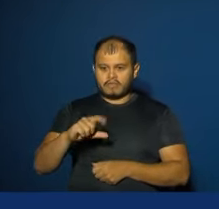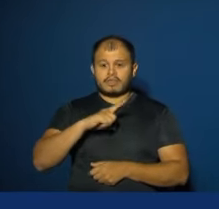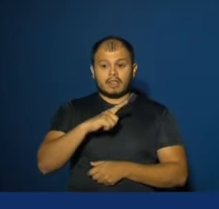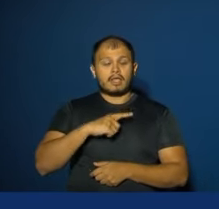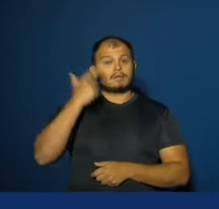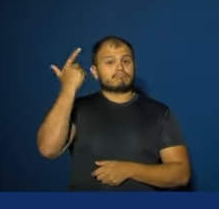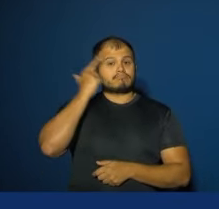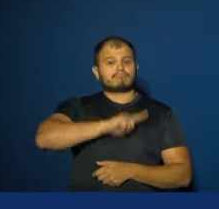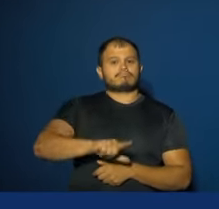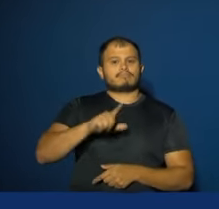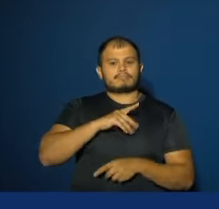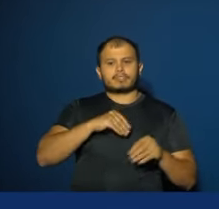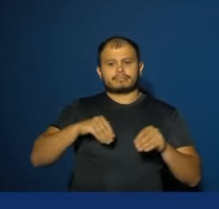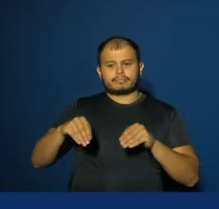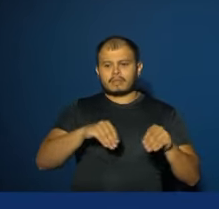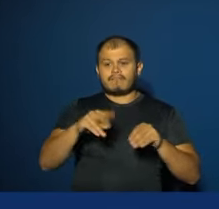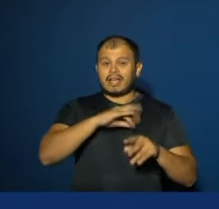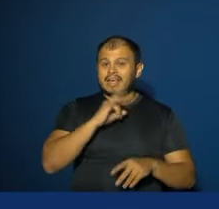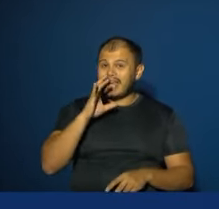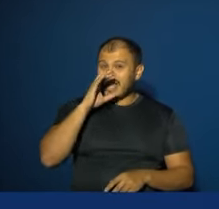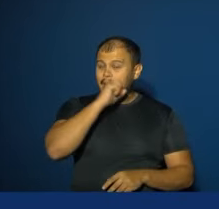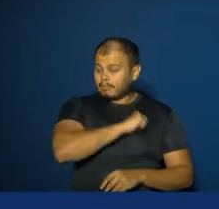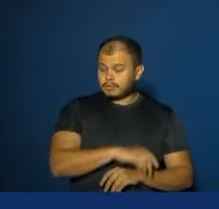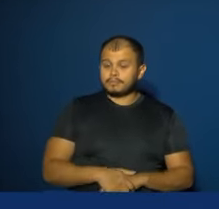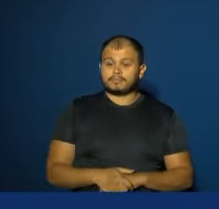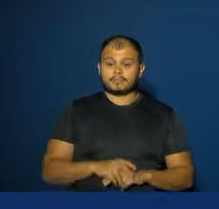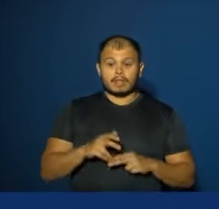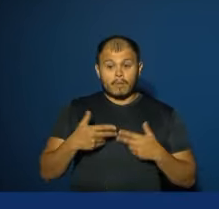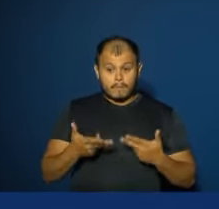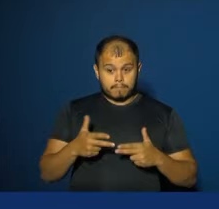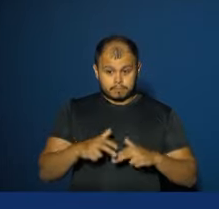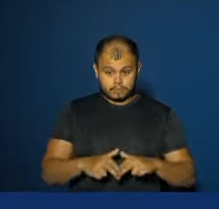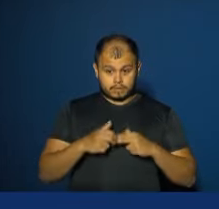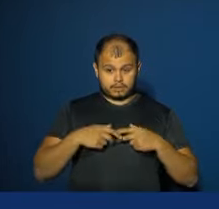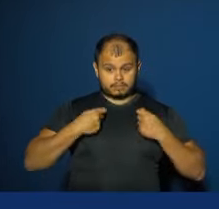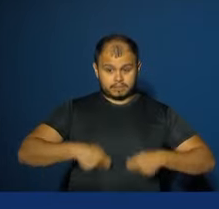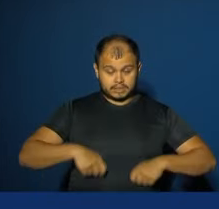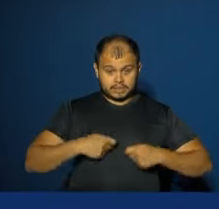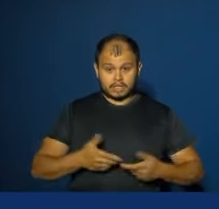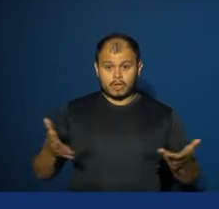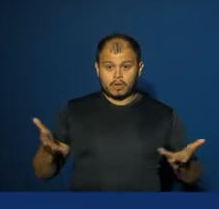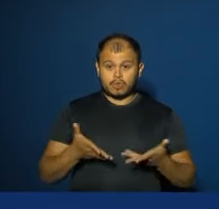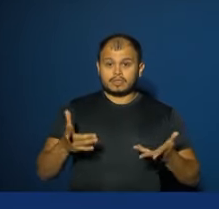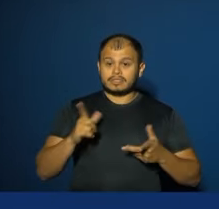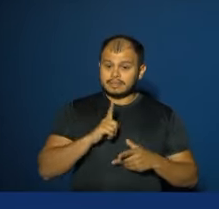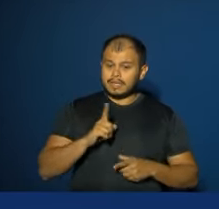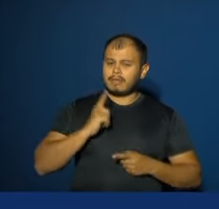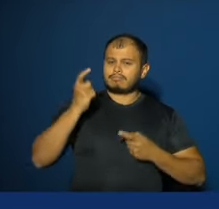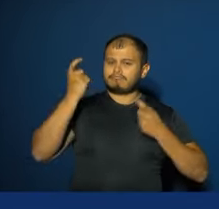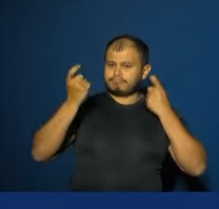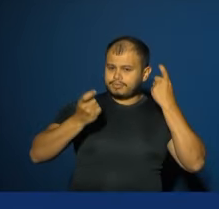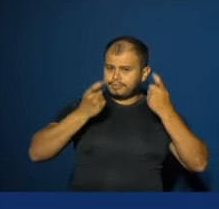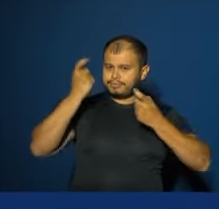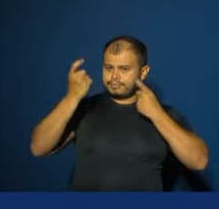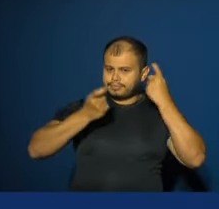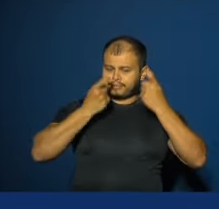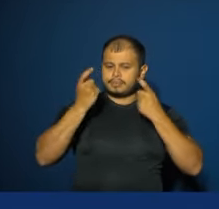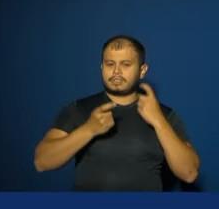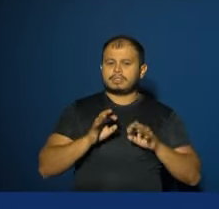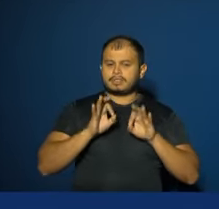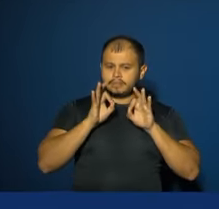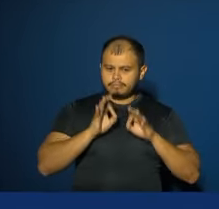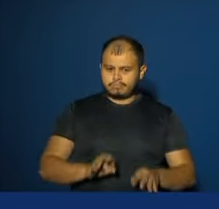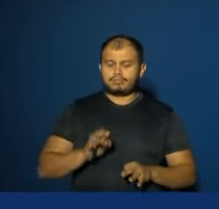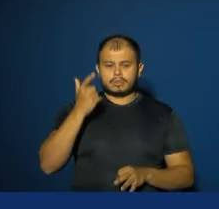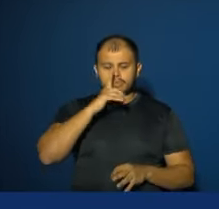das coisas, isso deve ser até mais rápido. Então, portanto, a gente precisa se preocupar de uma forma muito célere, né,